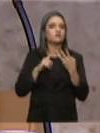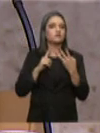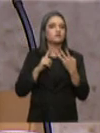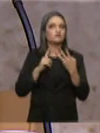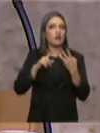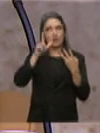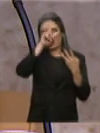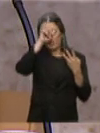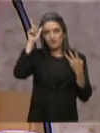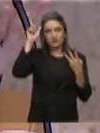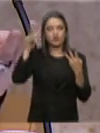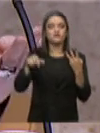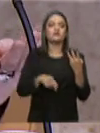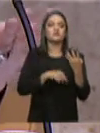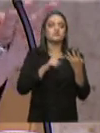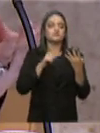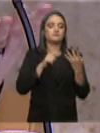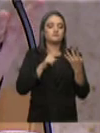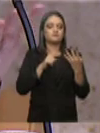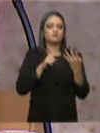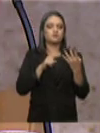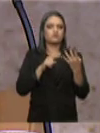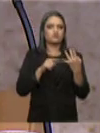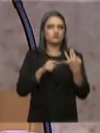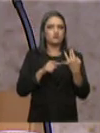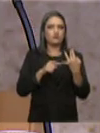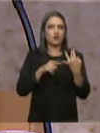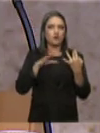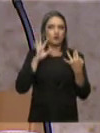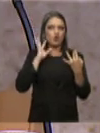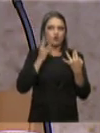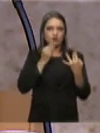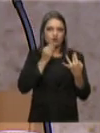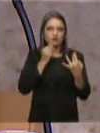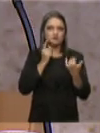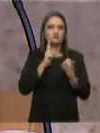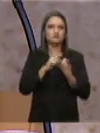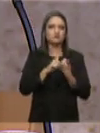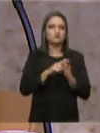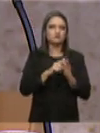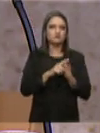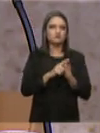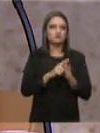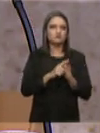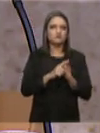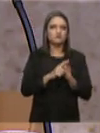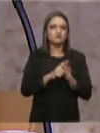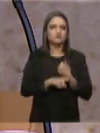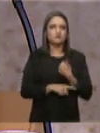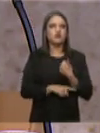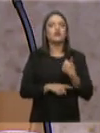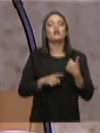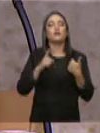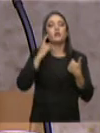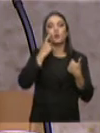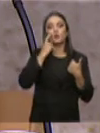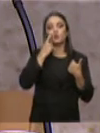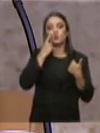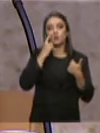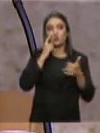ministro Lewandowski e, pelo voto retificado, o ministro Dias Toffoli e ainda o ministro Nunes